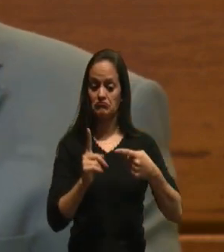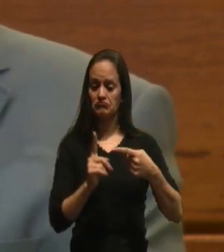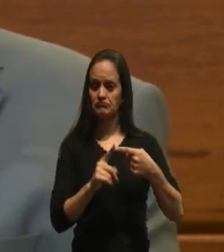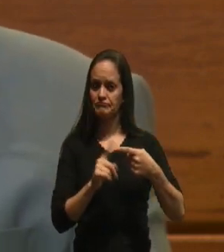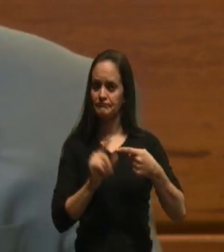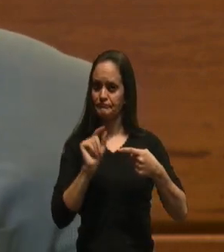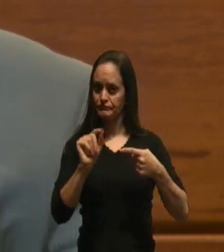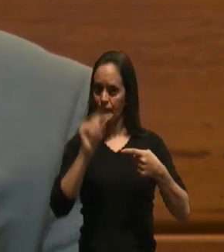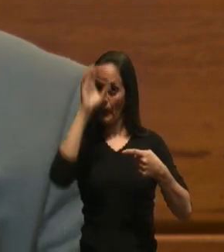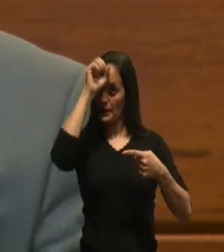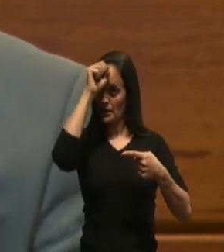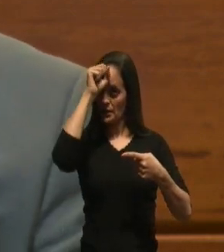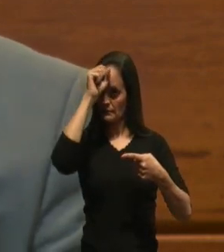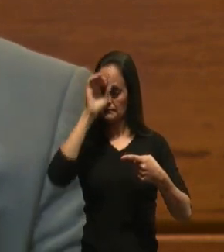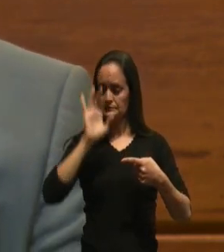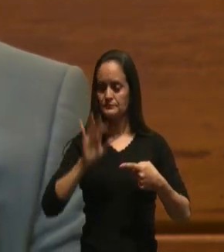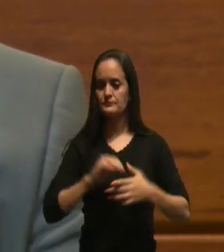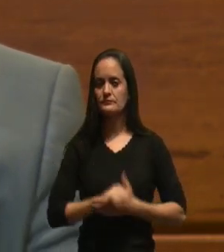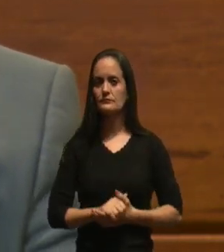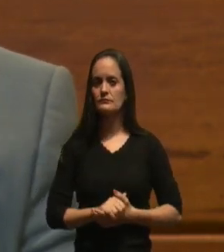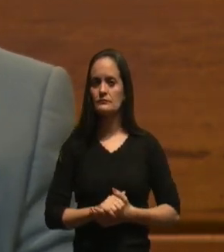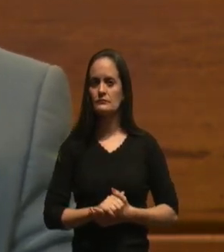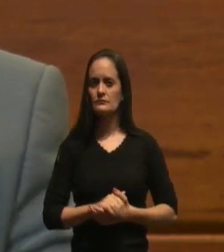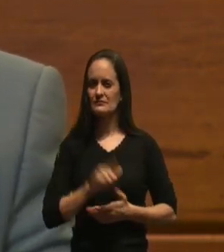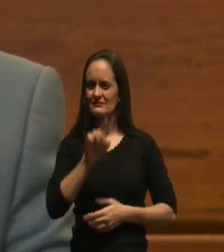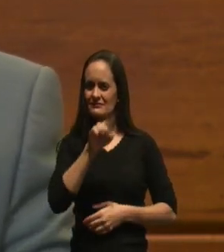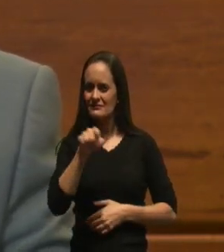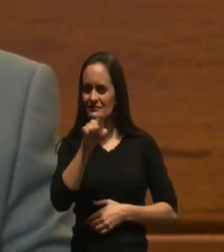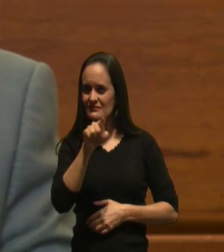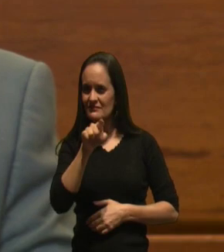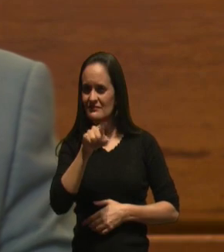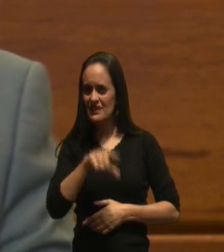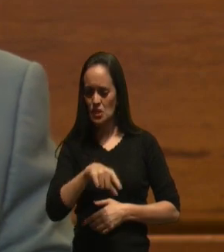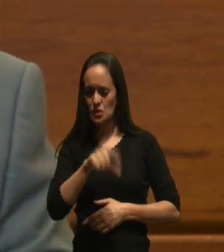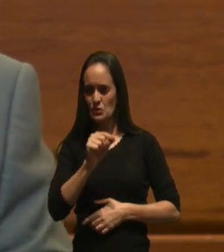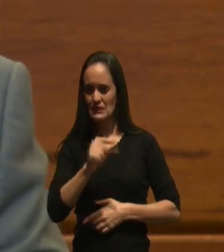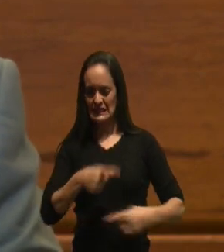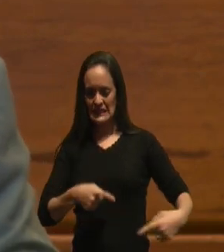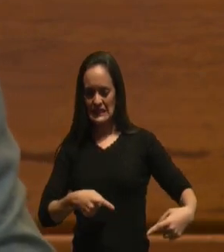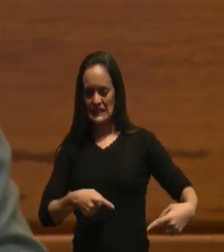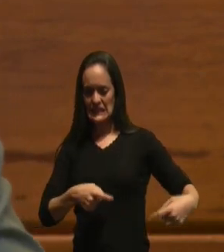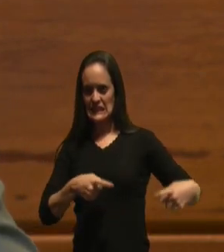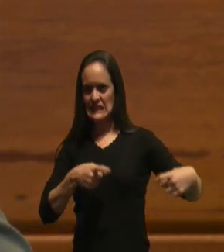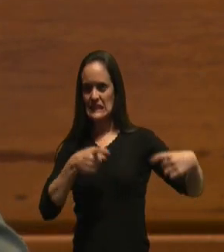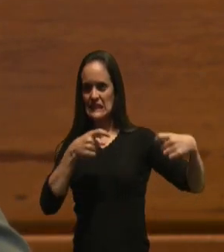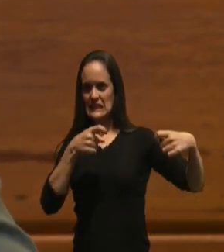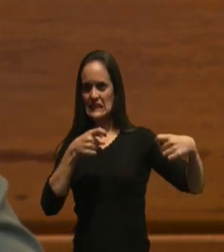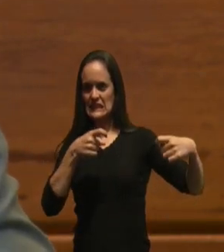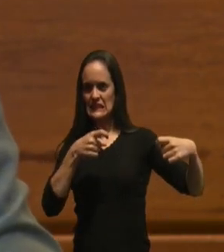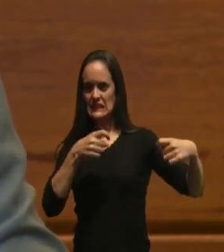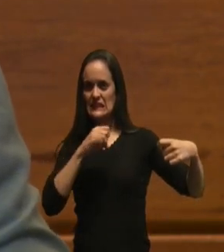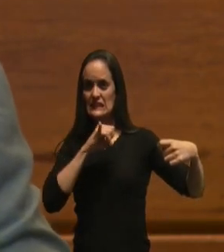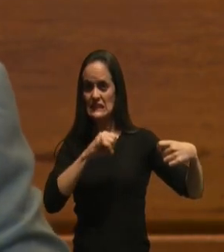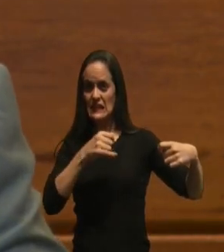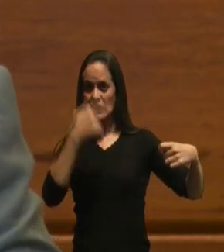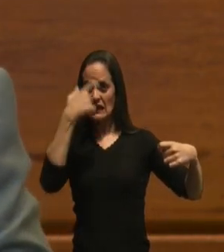é? Não faça guerra contra quem está em paz com